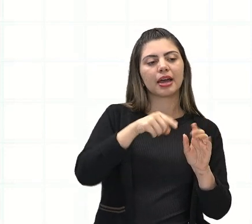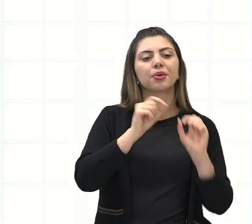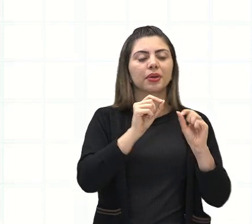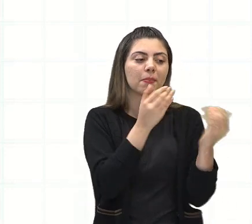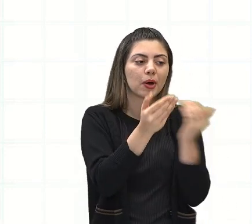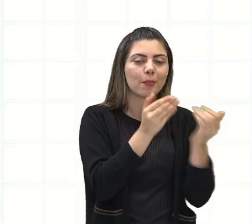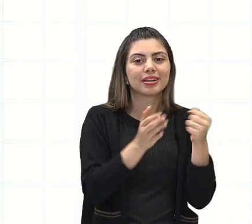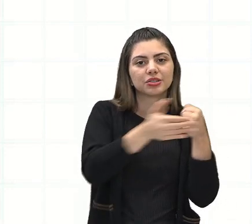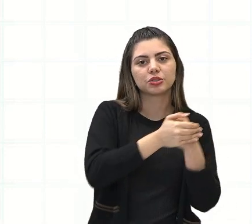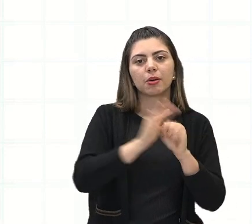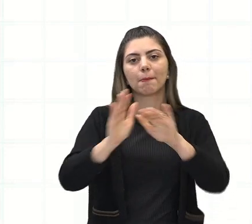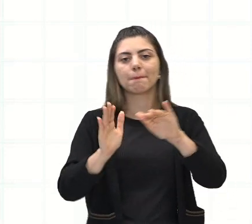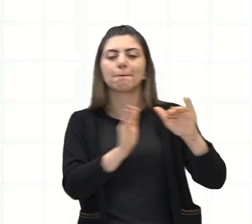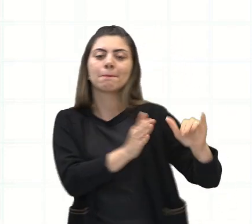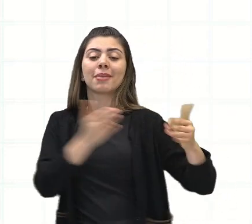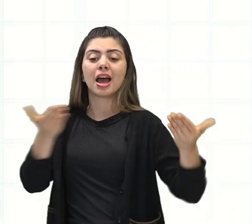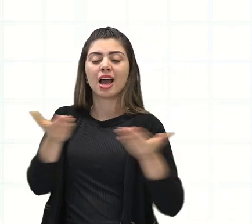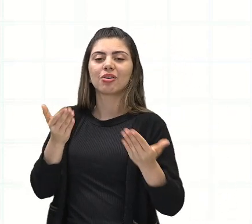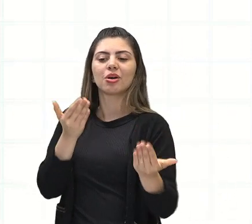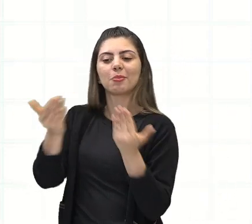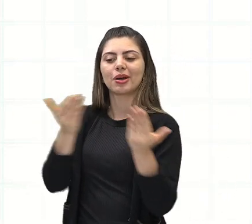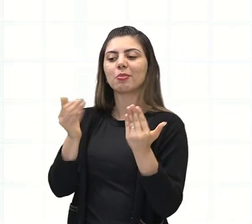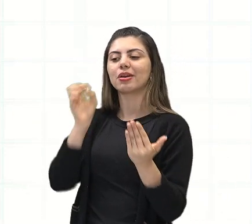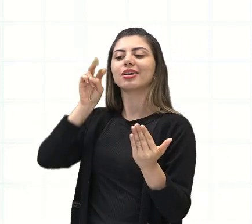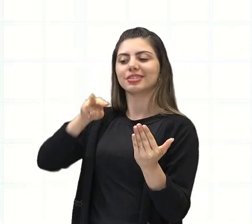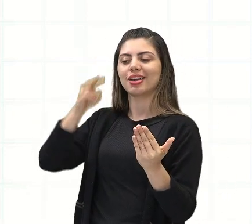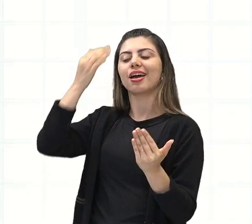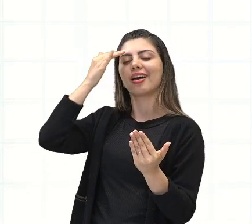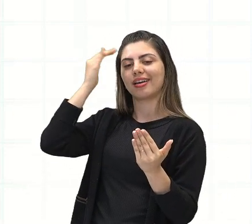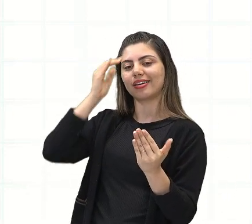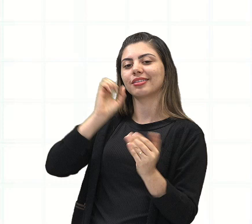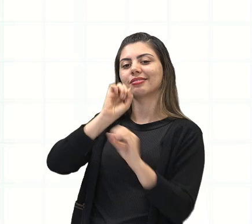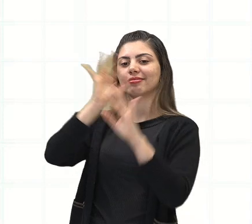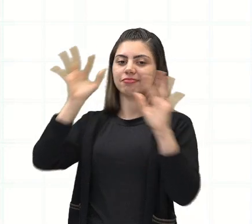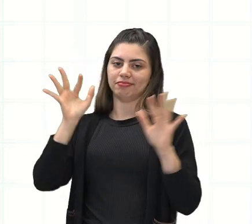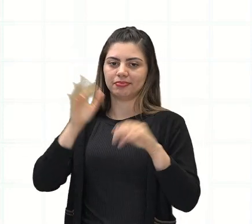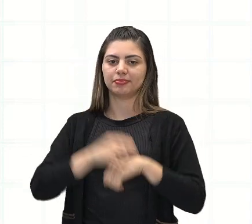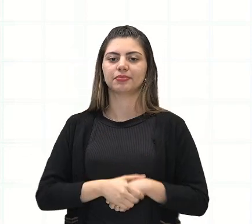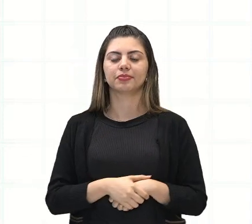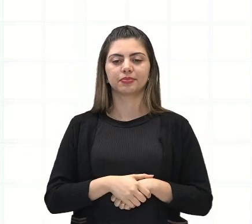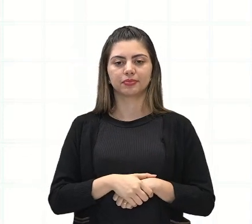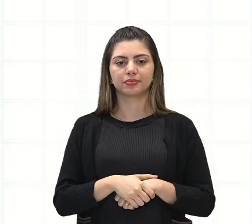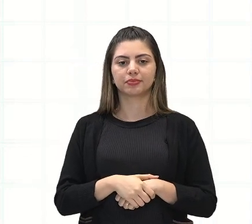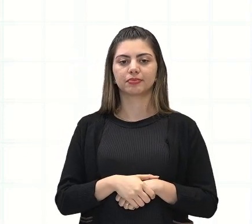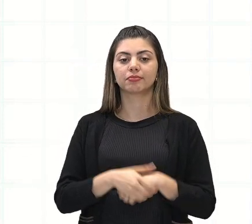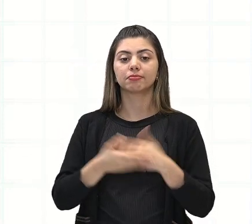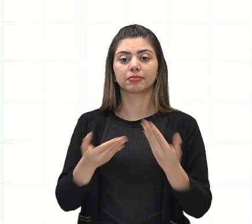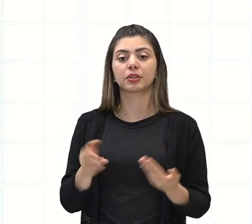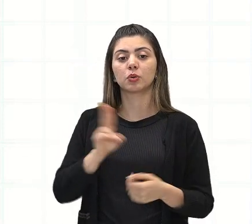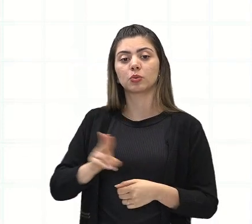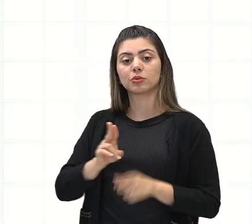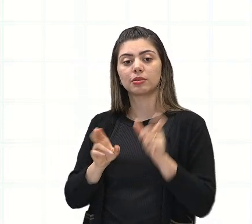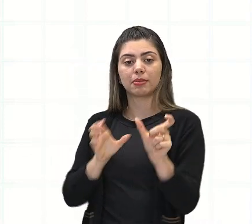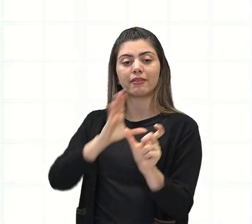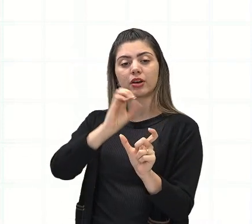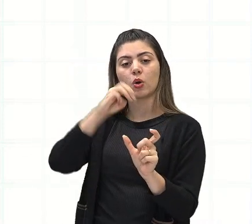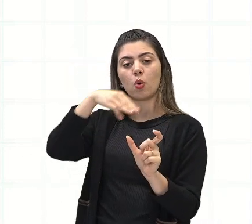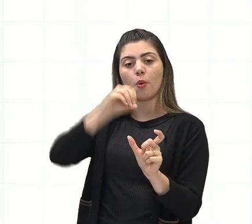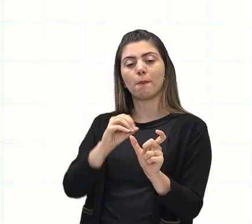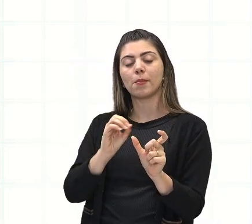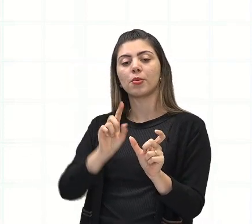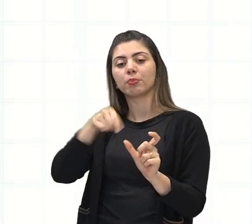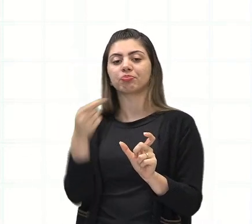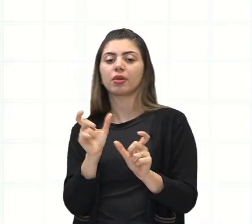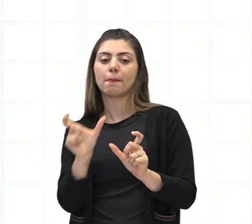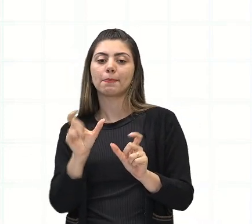uso de conectivos comparativos, como ou tal com. Isso aqui é interessante porque aqui a gente